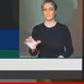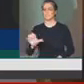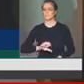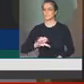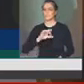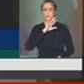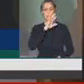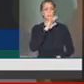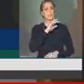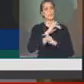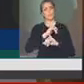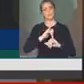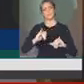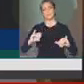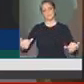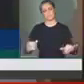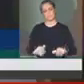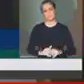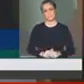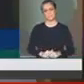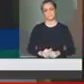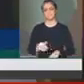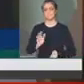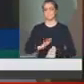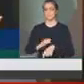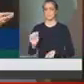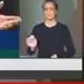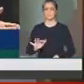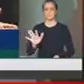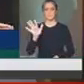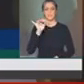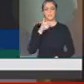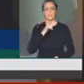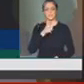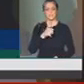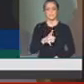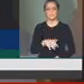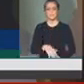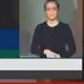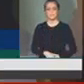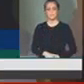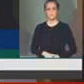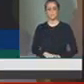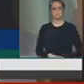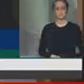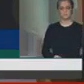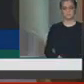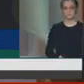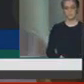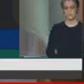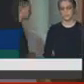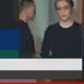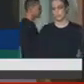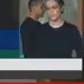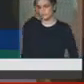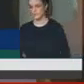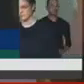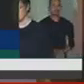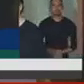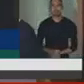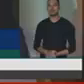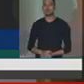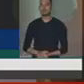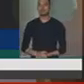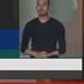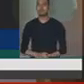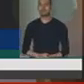novamente. Além do aumento de energia já anunciado, agora recentemente a ANEEL fez